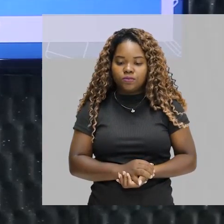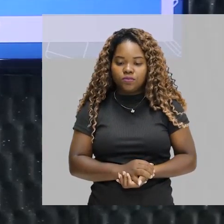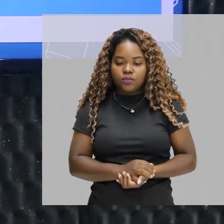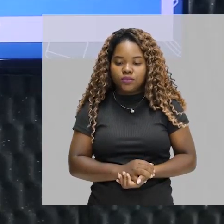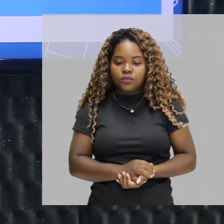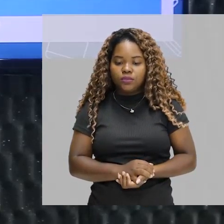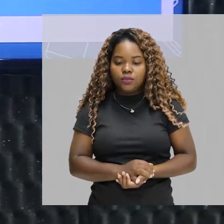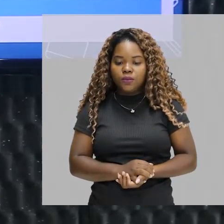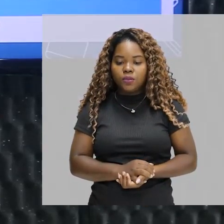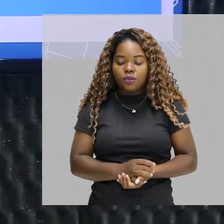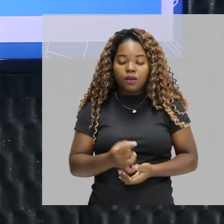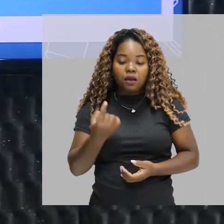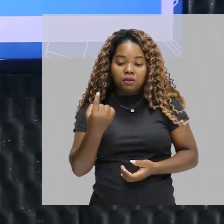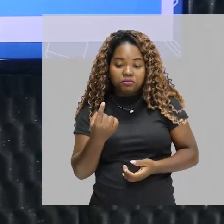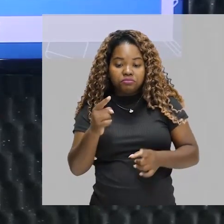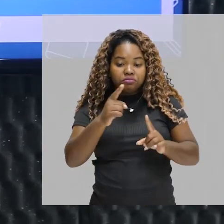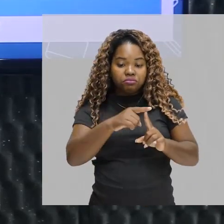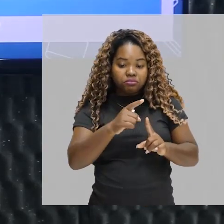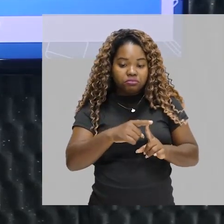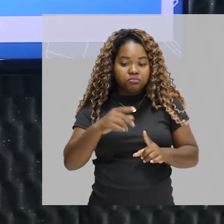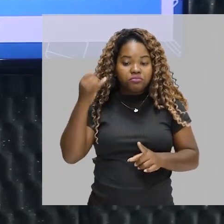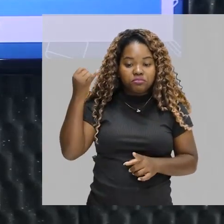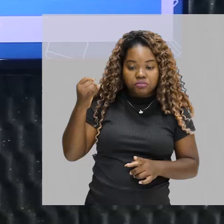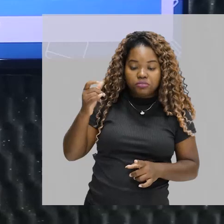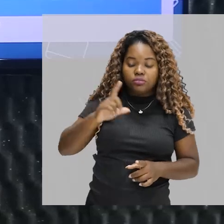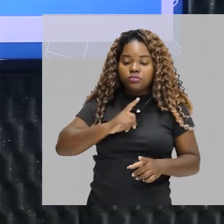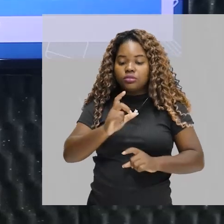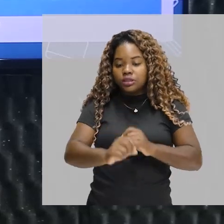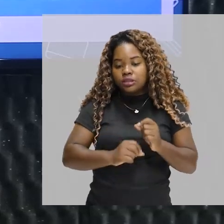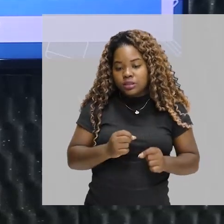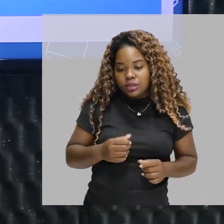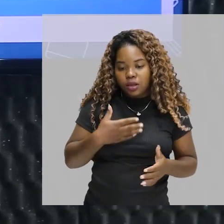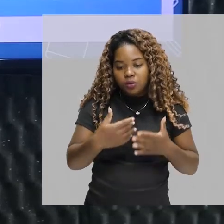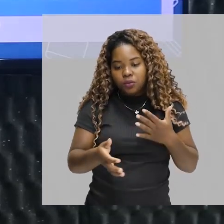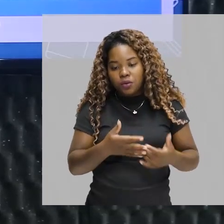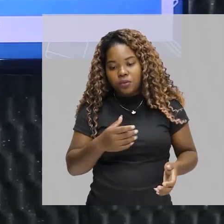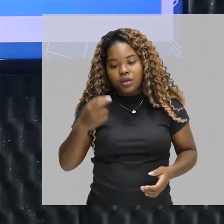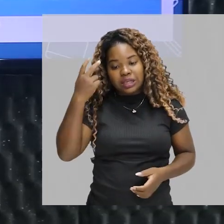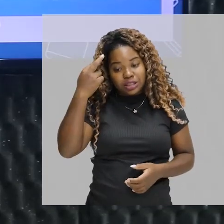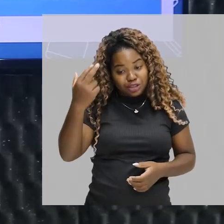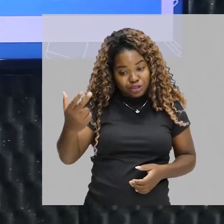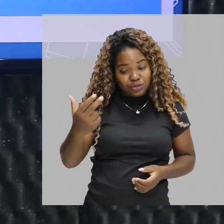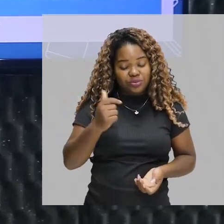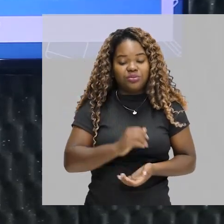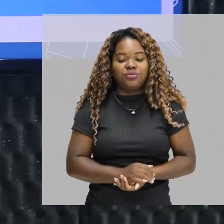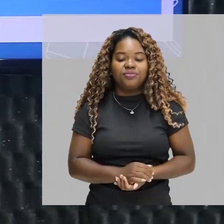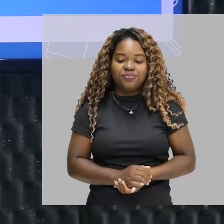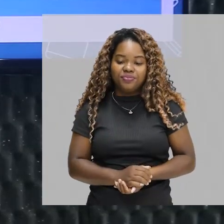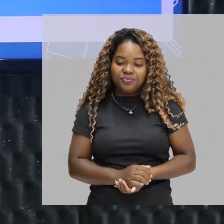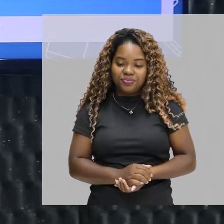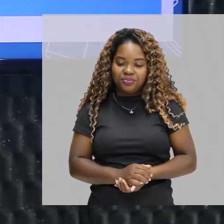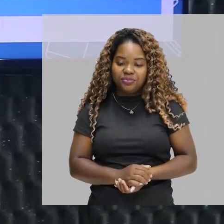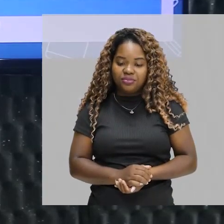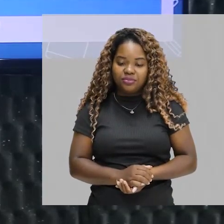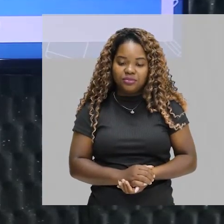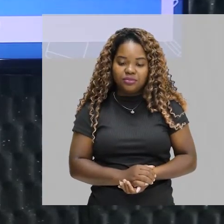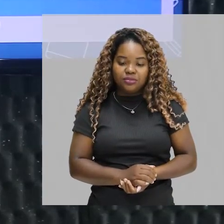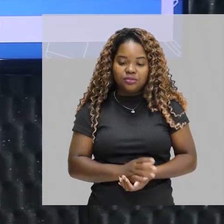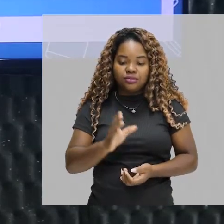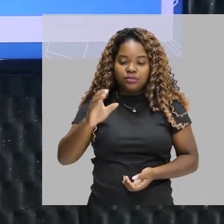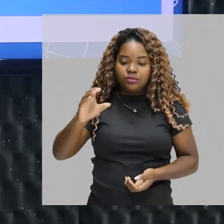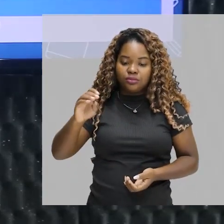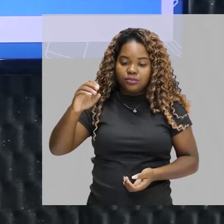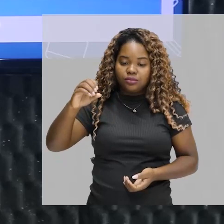adiantar. É um dos elementos da narrativa presente em qualquer história que seja contada, tá bom? Então,